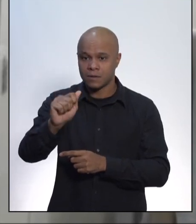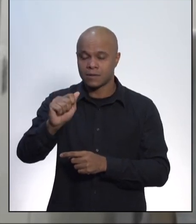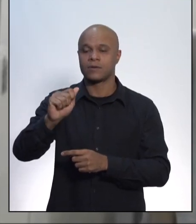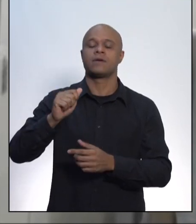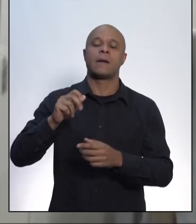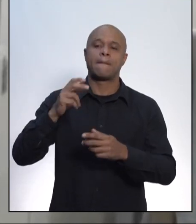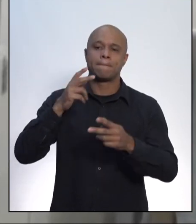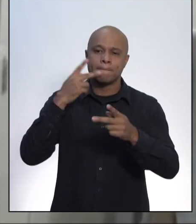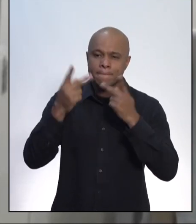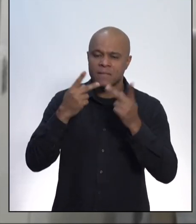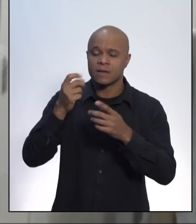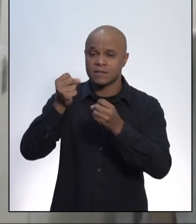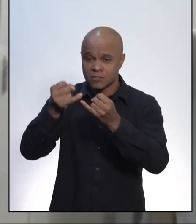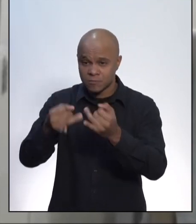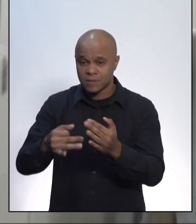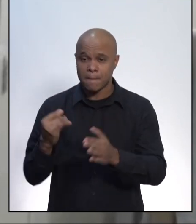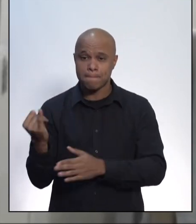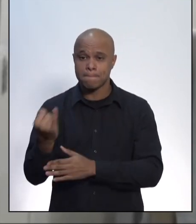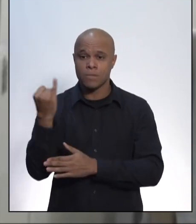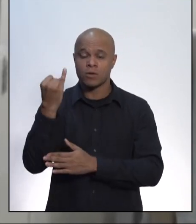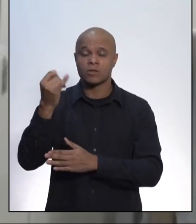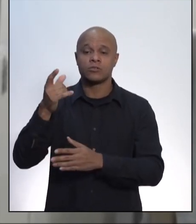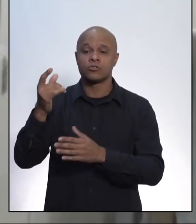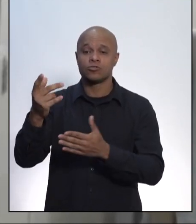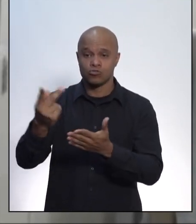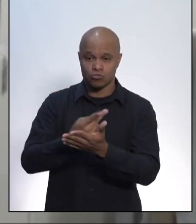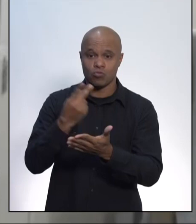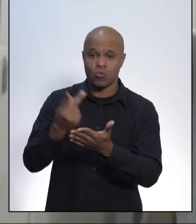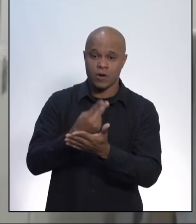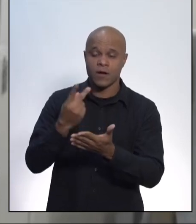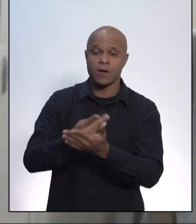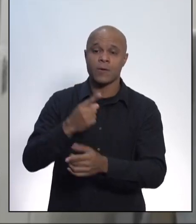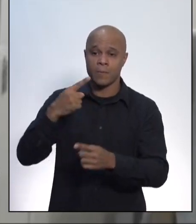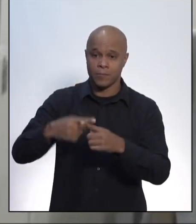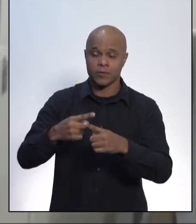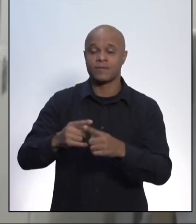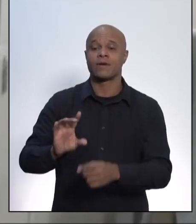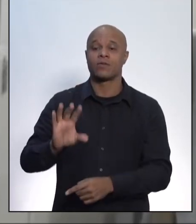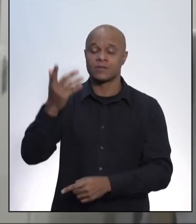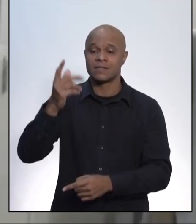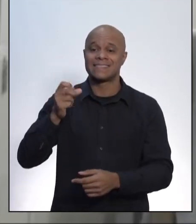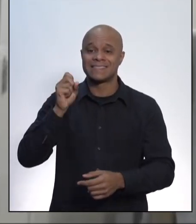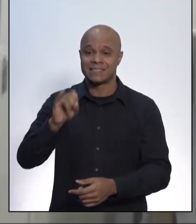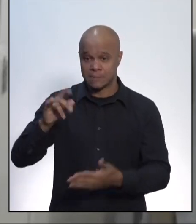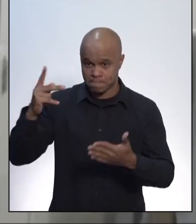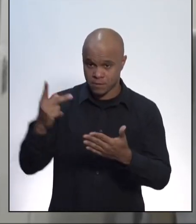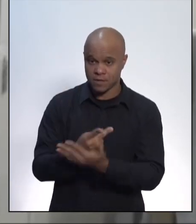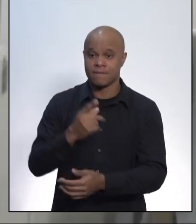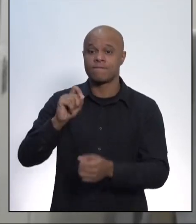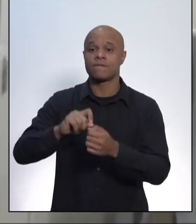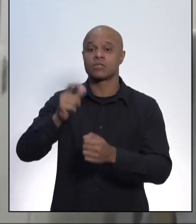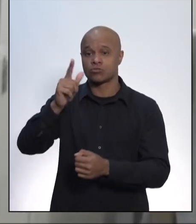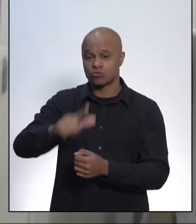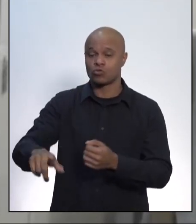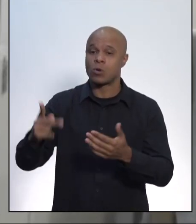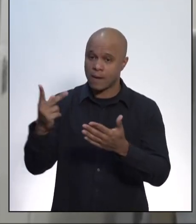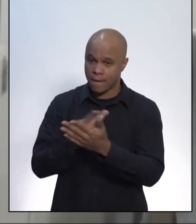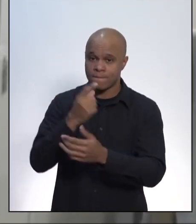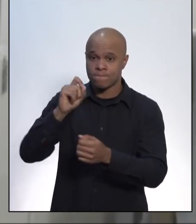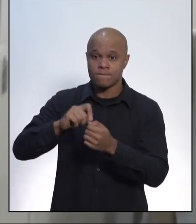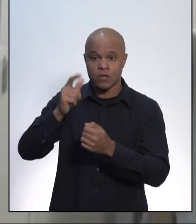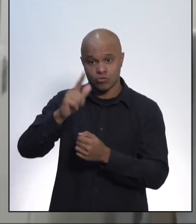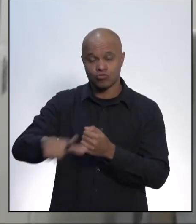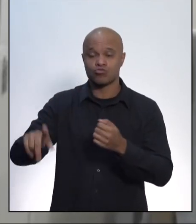sobre a importância do erro, né? Ou seja, erre e faça de novo, erre e faça de novo, erre e faça de